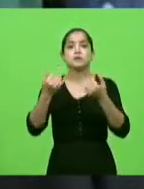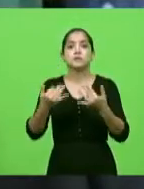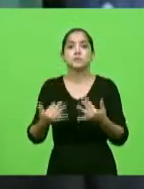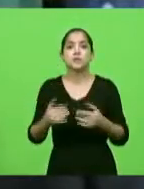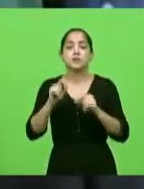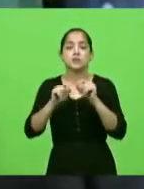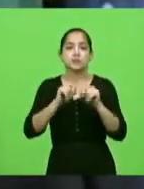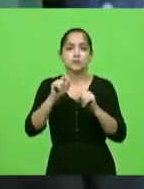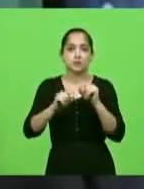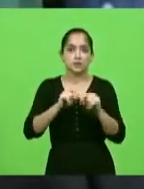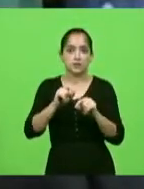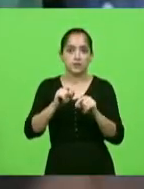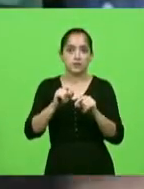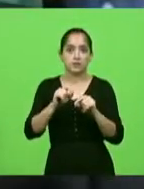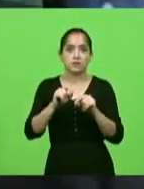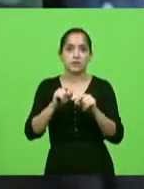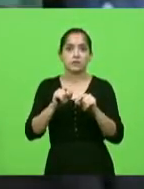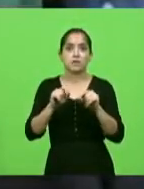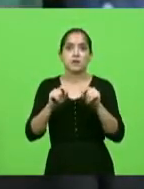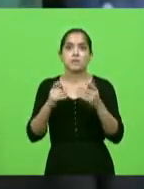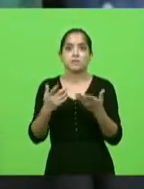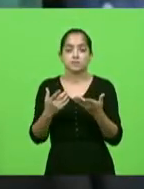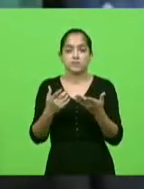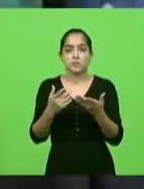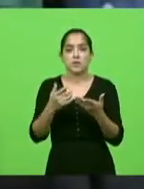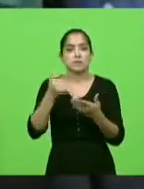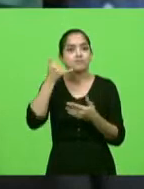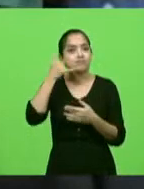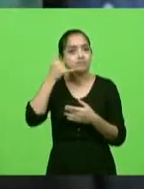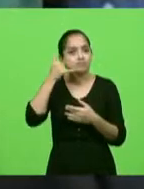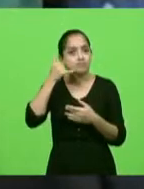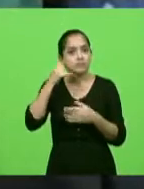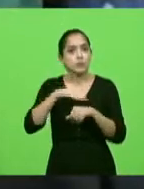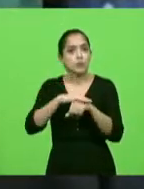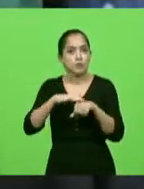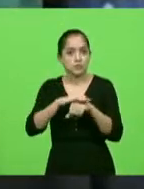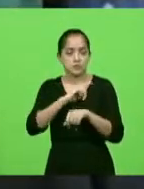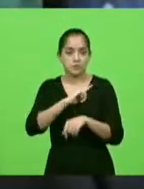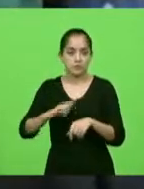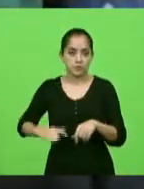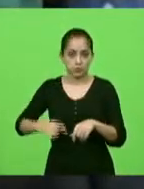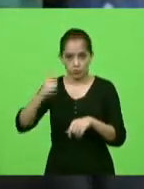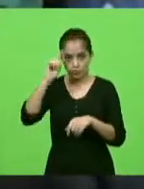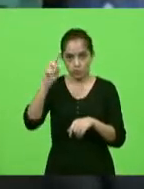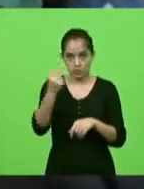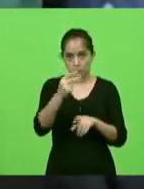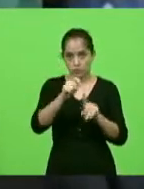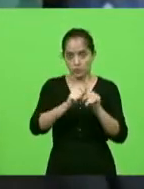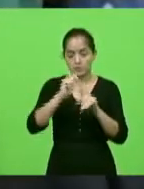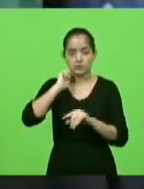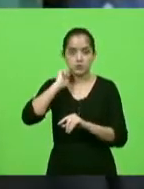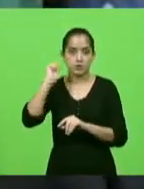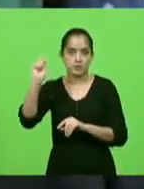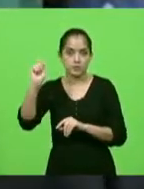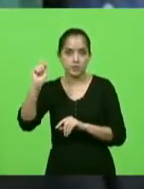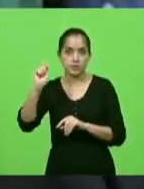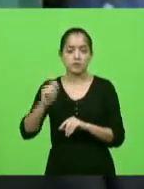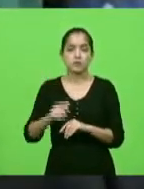refere que estaria, aliás, na linha com o governador, no dia 2 de abril. Tal